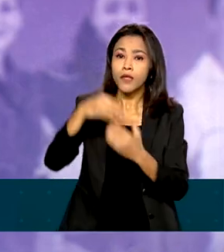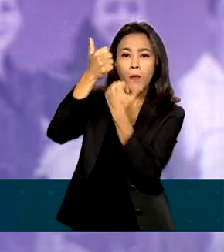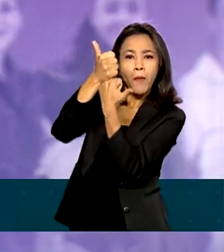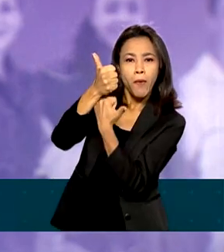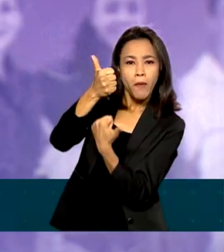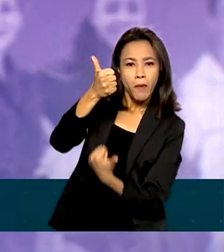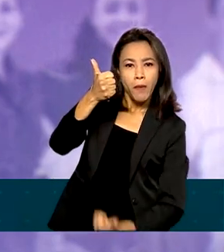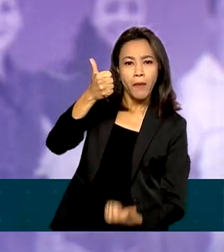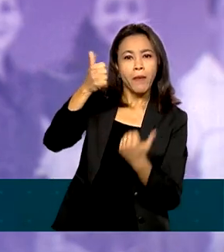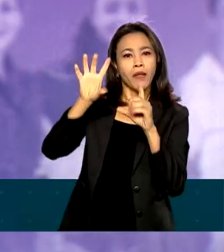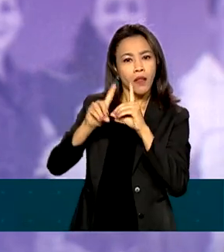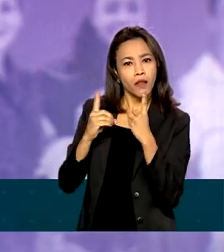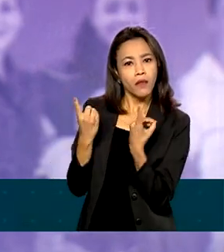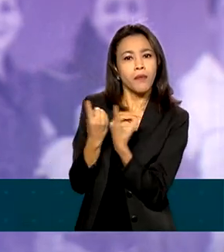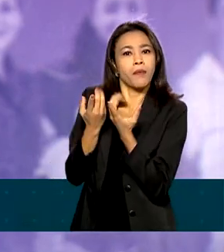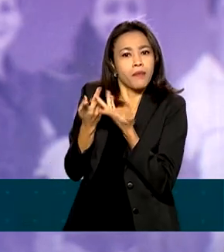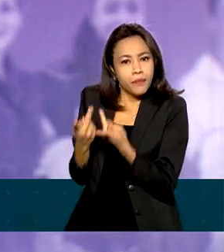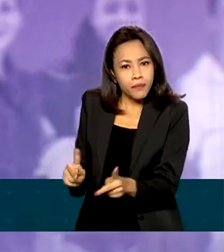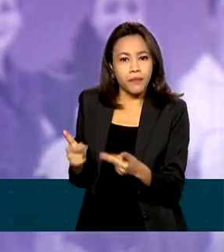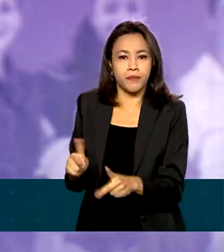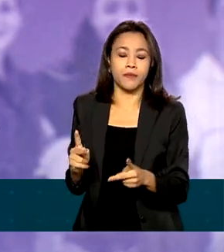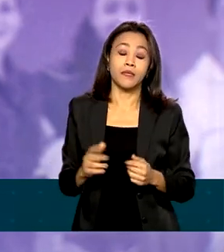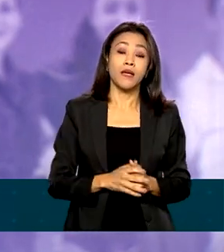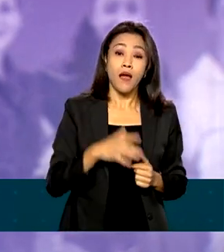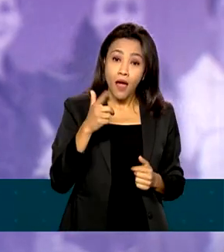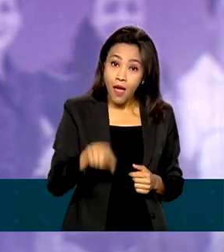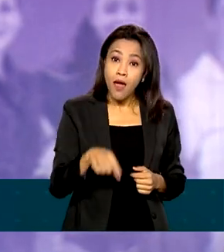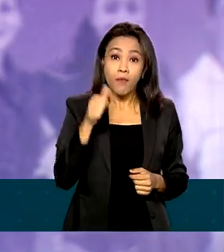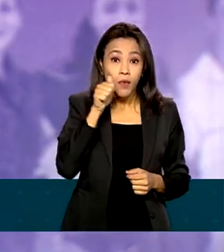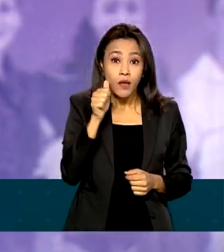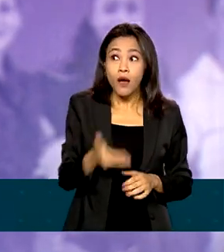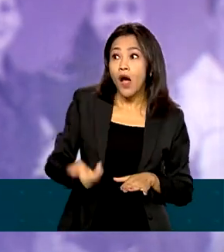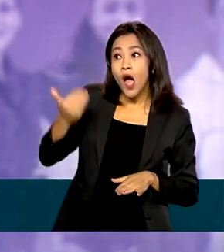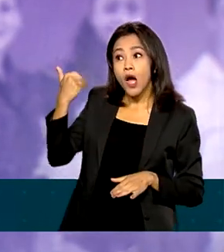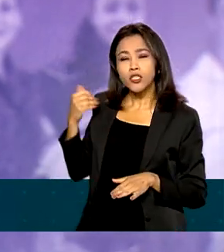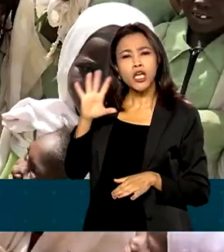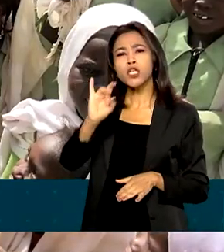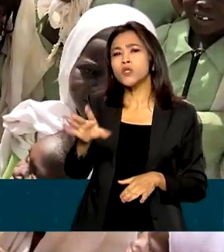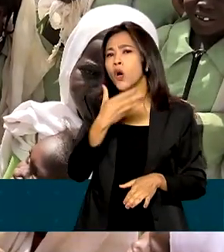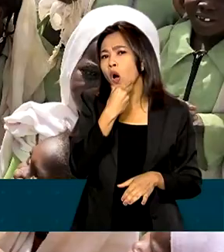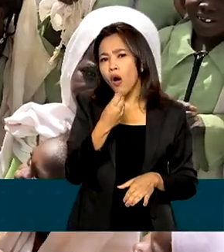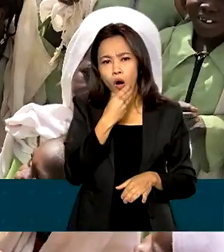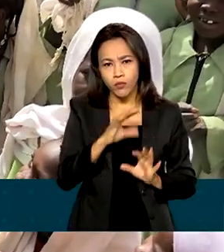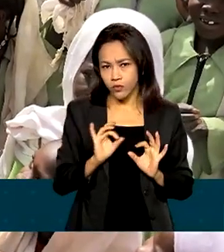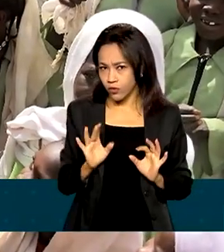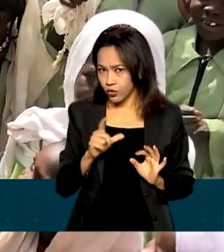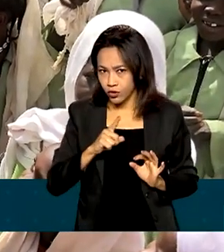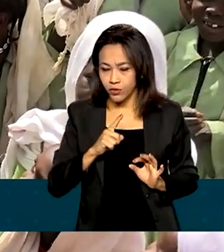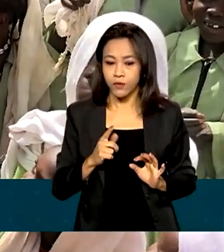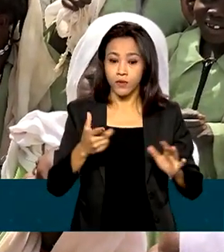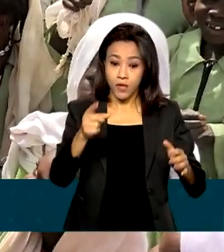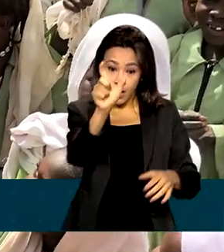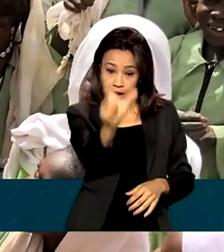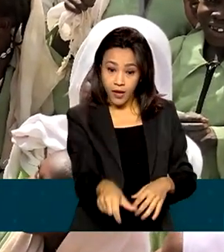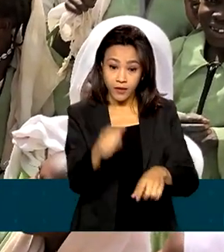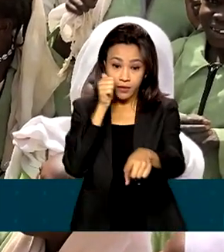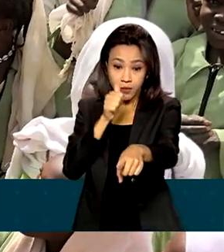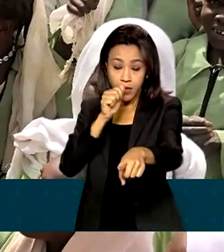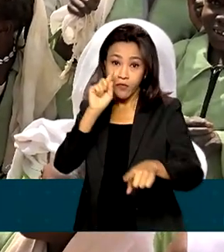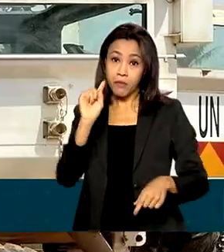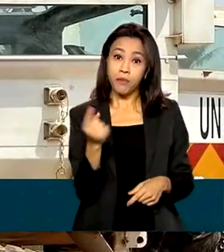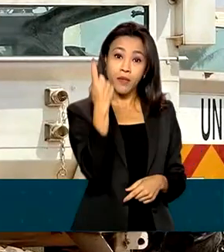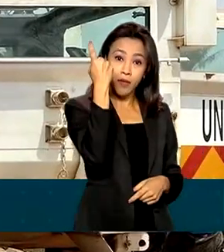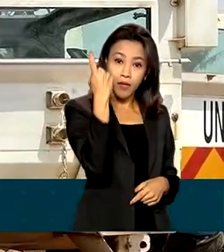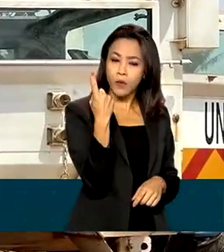a presença feminina em espaços antes considerados masculinos. Já Luanda foi a primeira mulher da Força Aérea